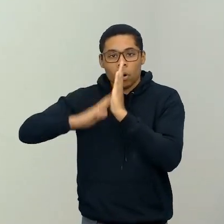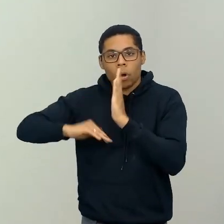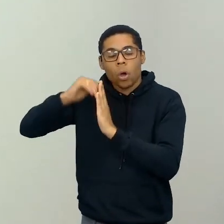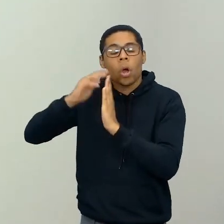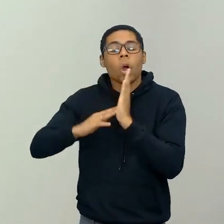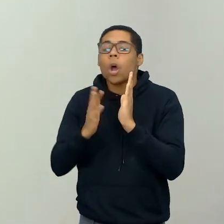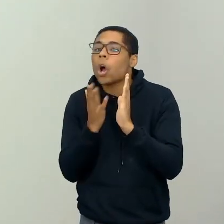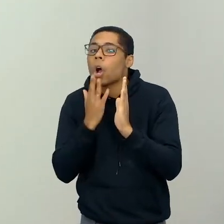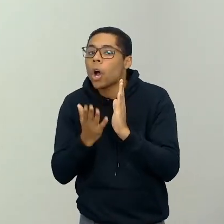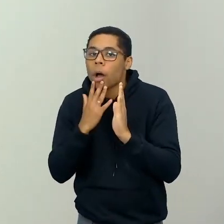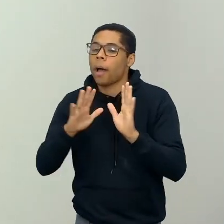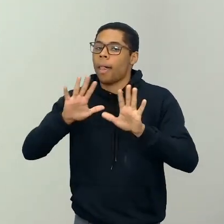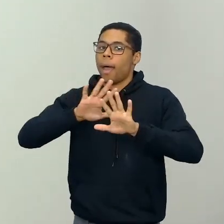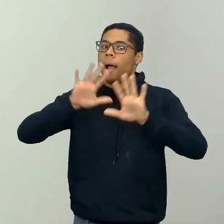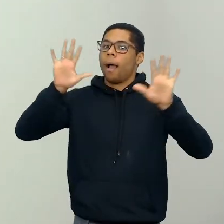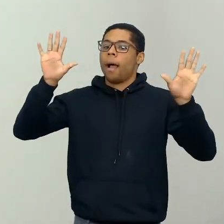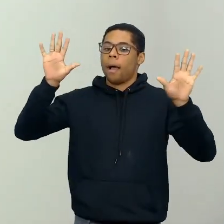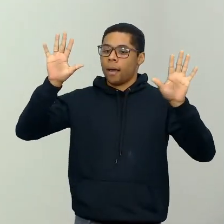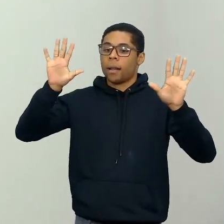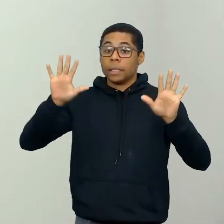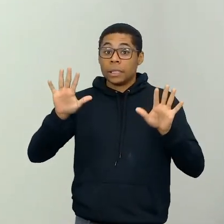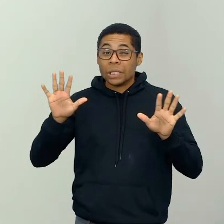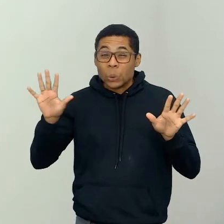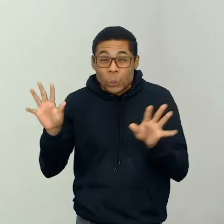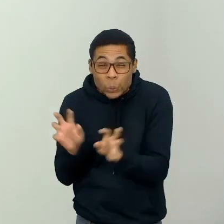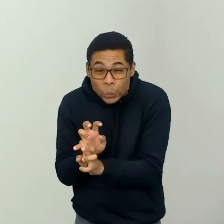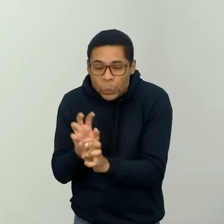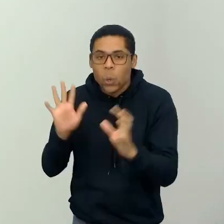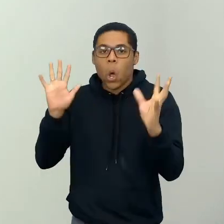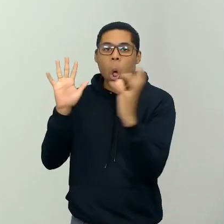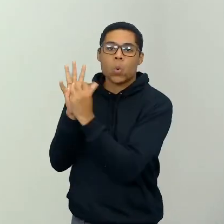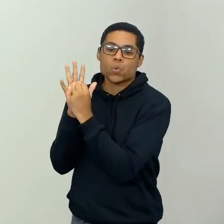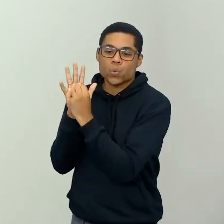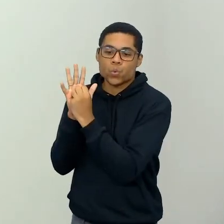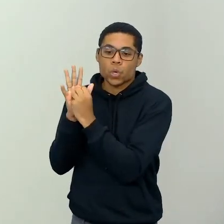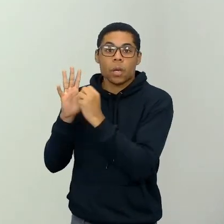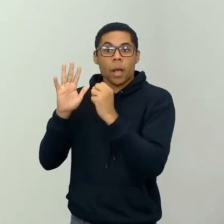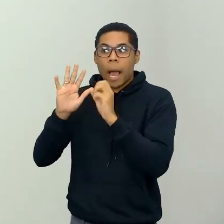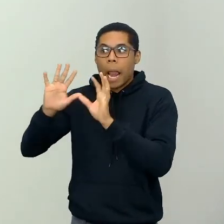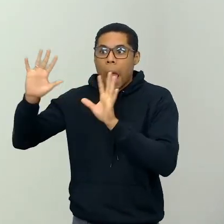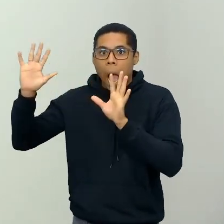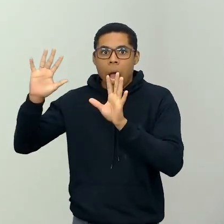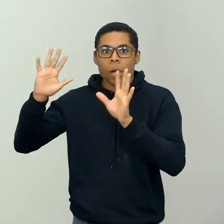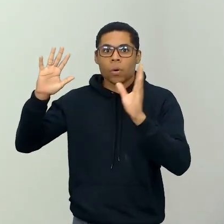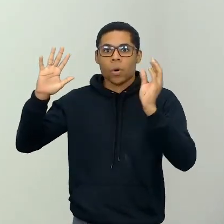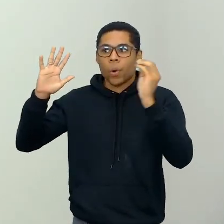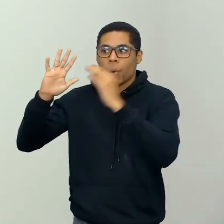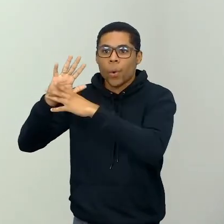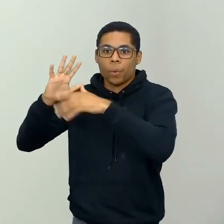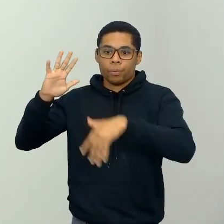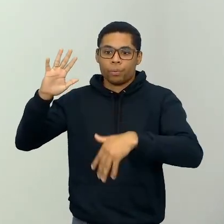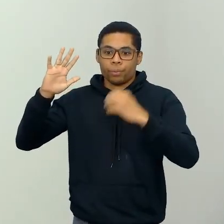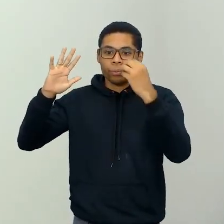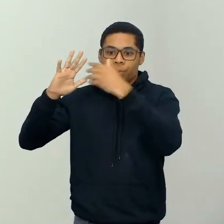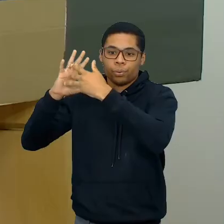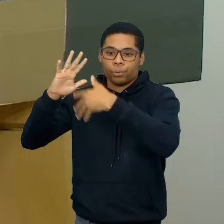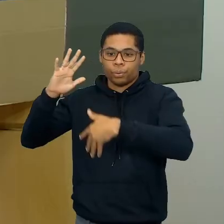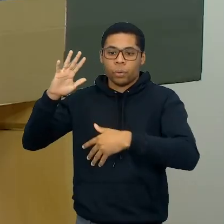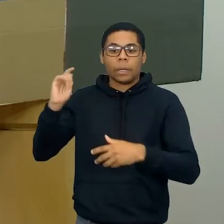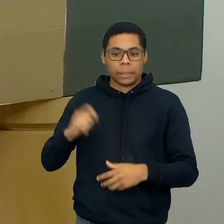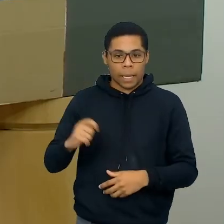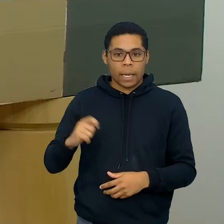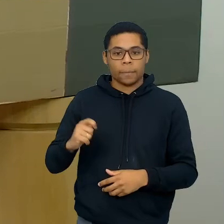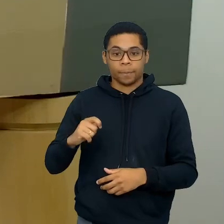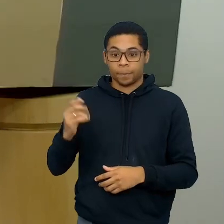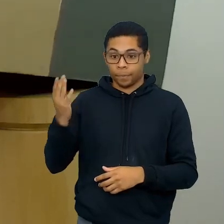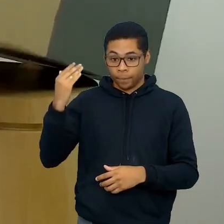cor clara. Para quê? Para facilitar aí a minha reflexão, né? A parede, eu já